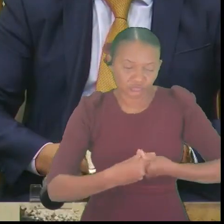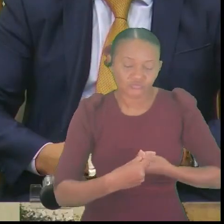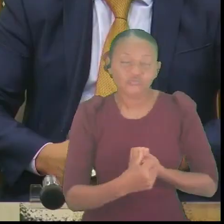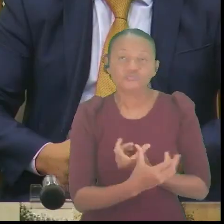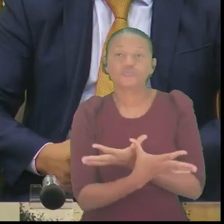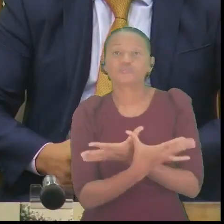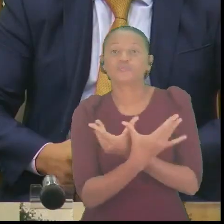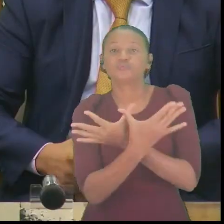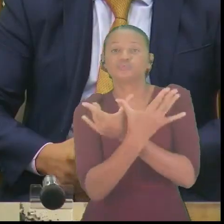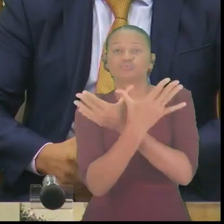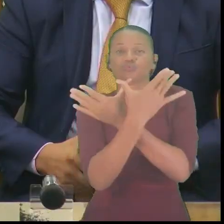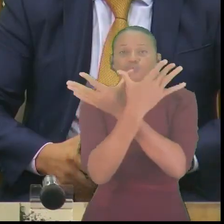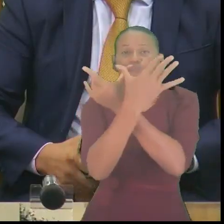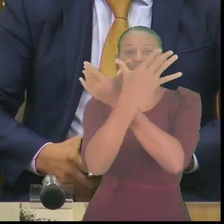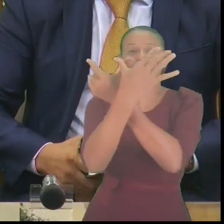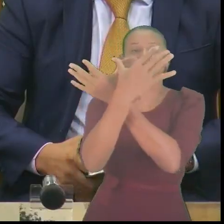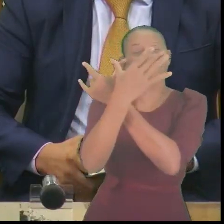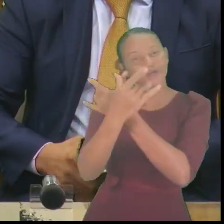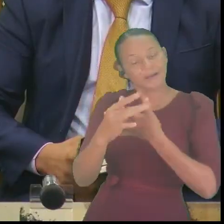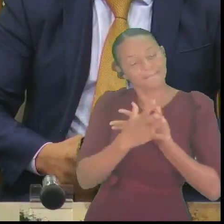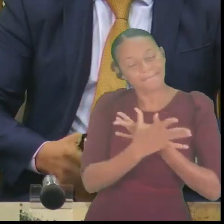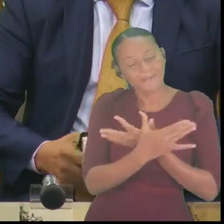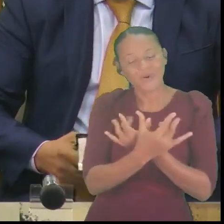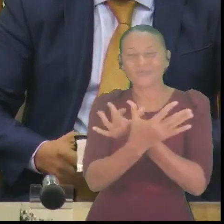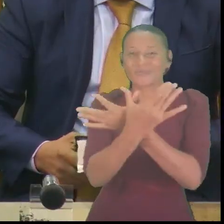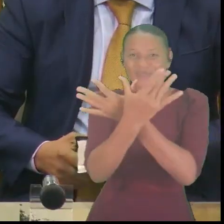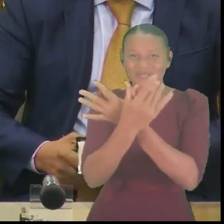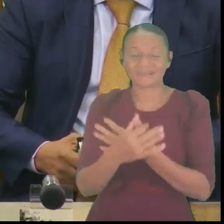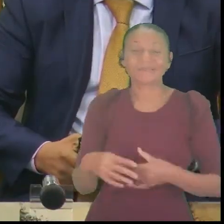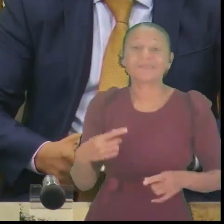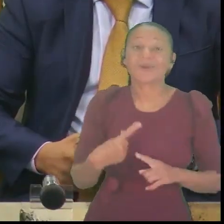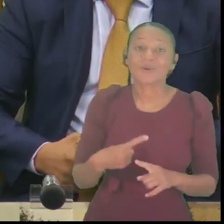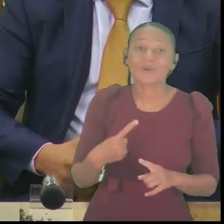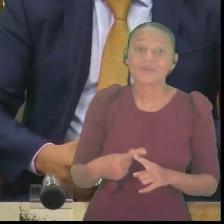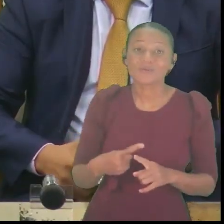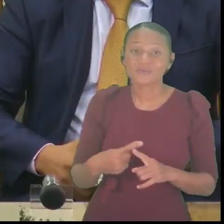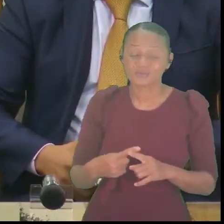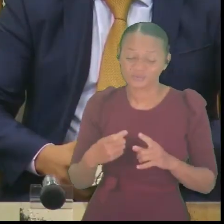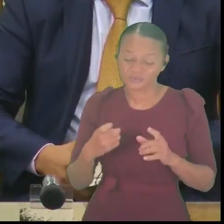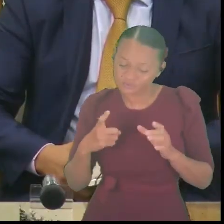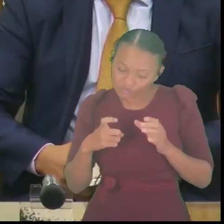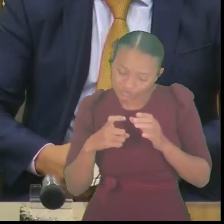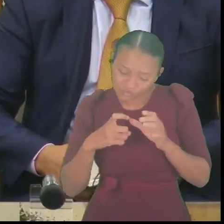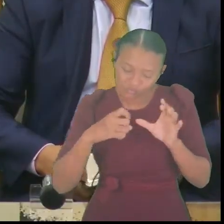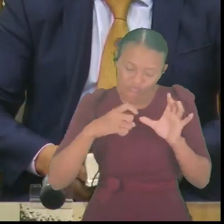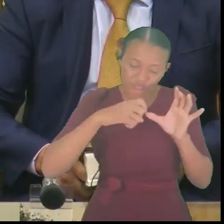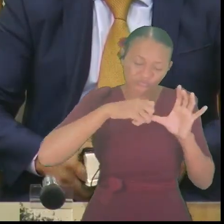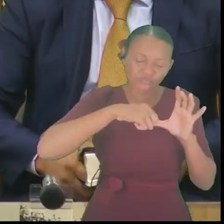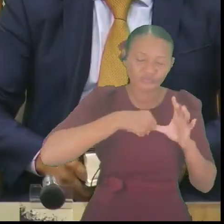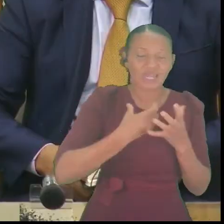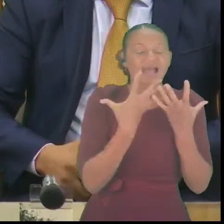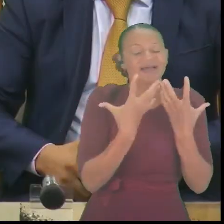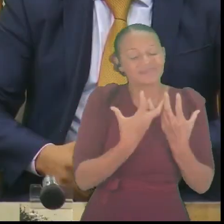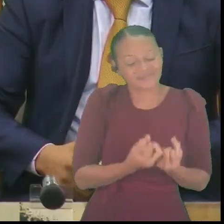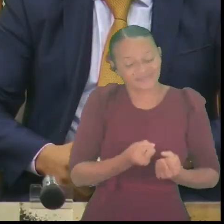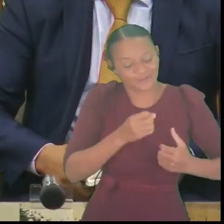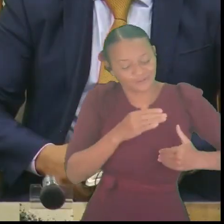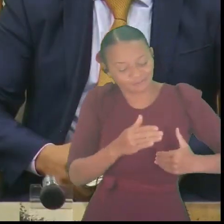que não ia sair uma lagarta e que ia sair uma borboleta. Por quê? Porque se ela entrou no casulo, ela aceitou o processo